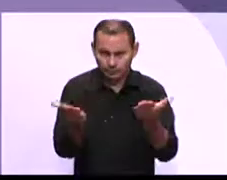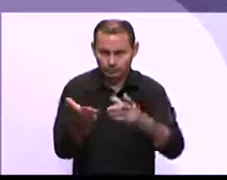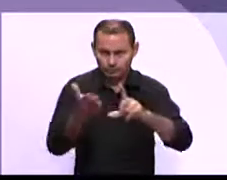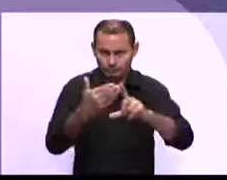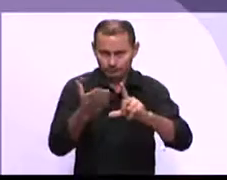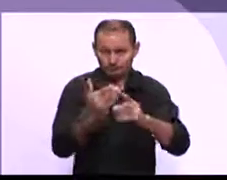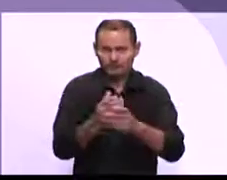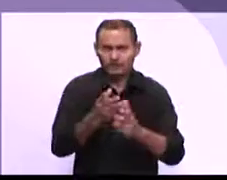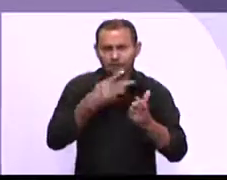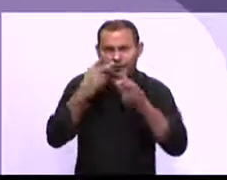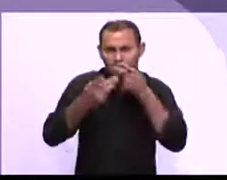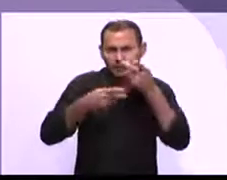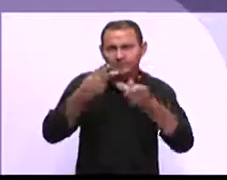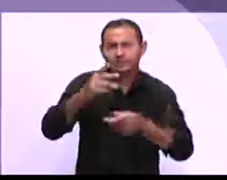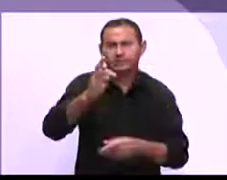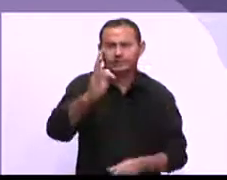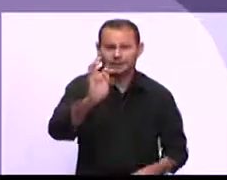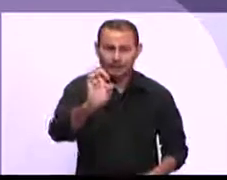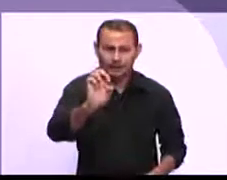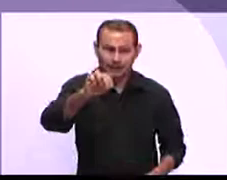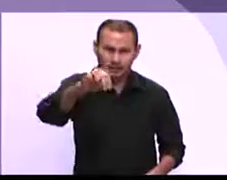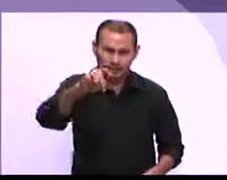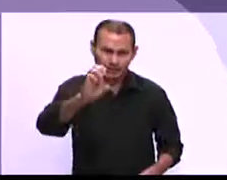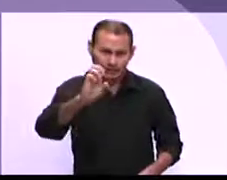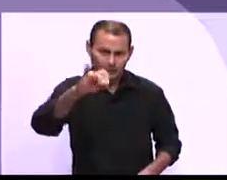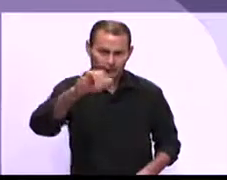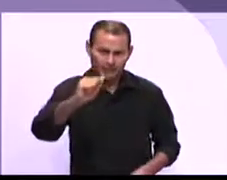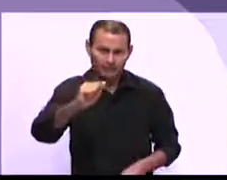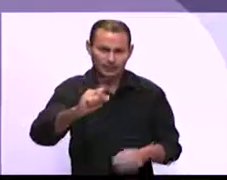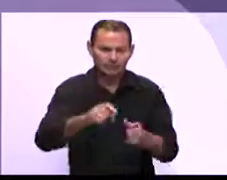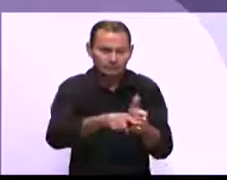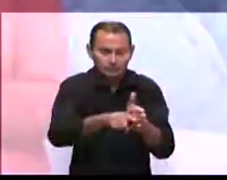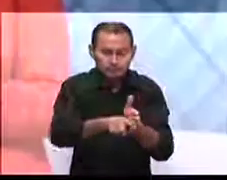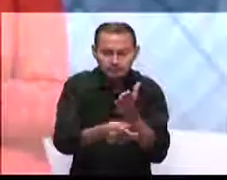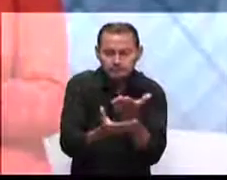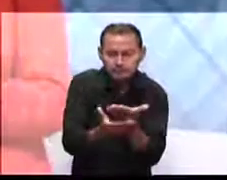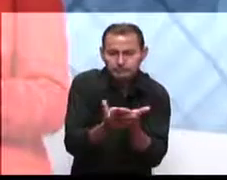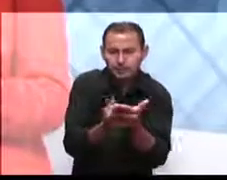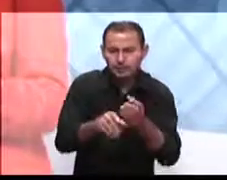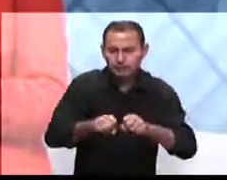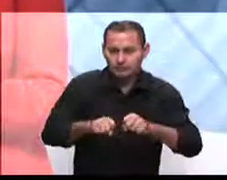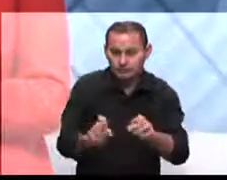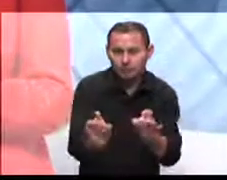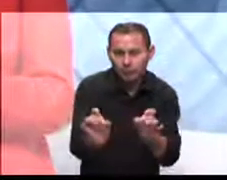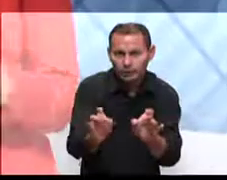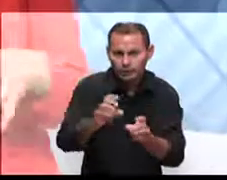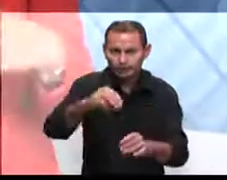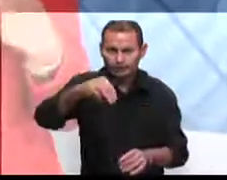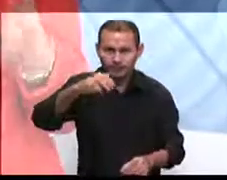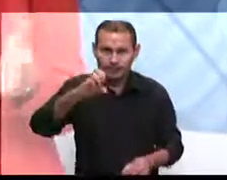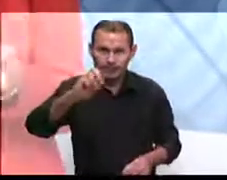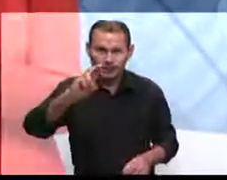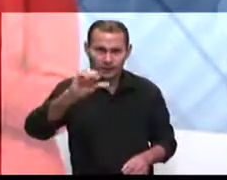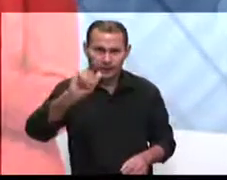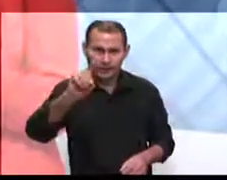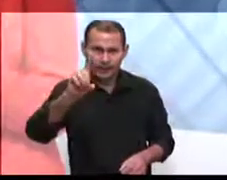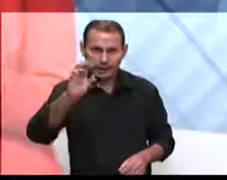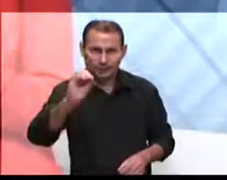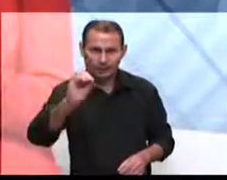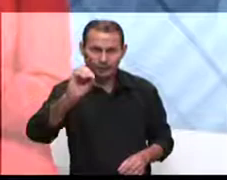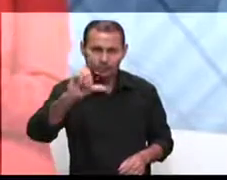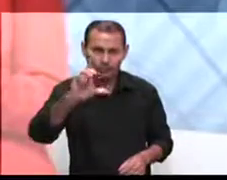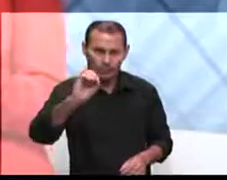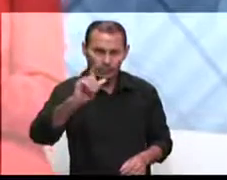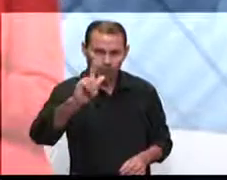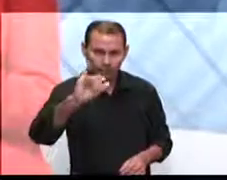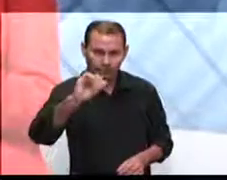falaremos sobre tendências de pesquisa mercadológica, tá? Mas antes de falar